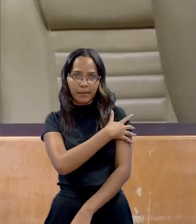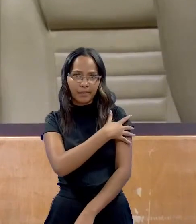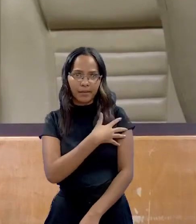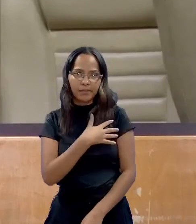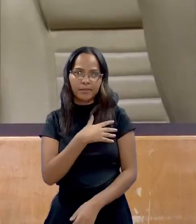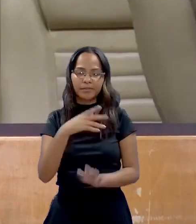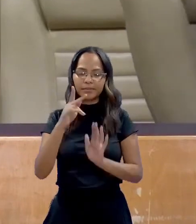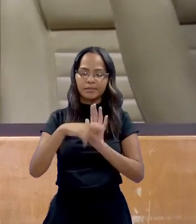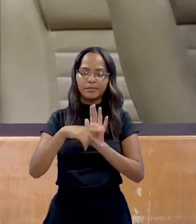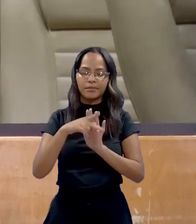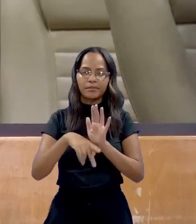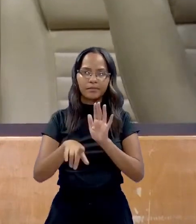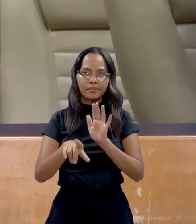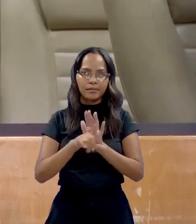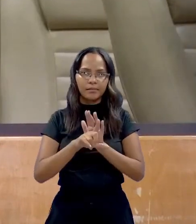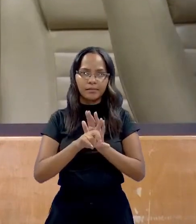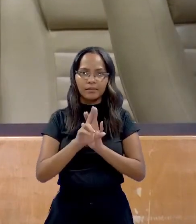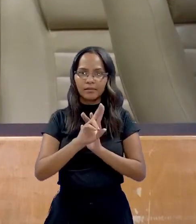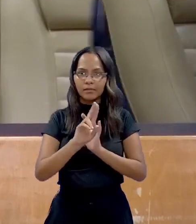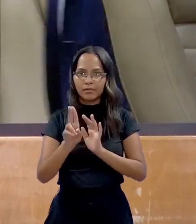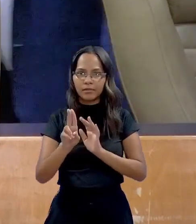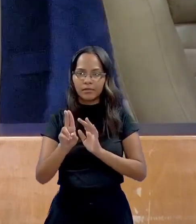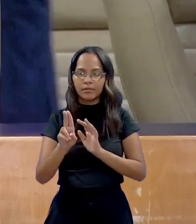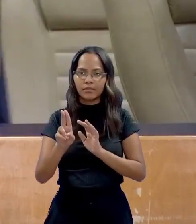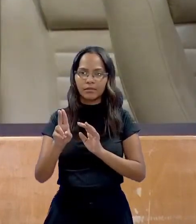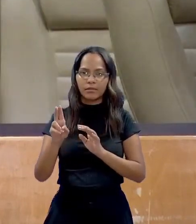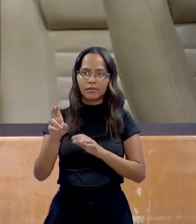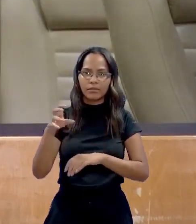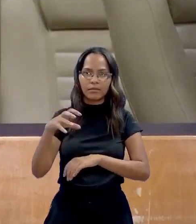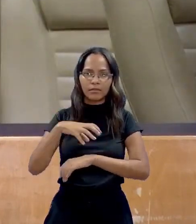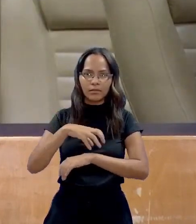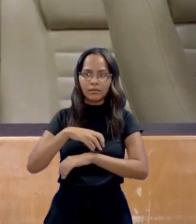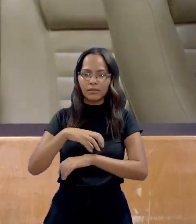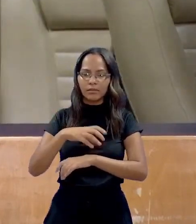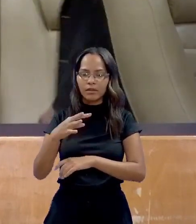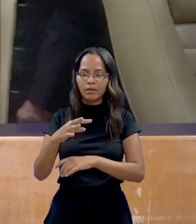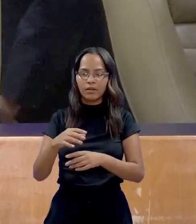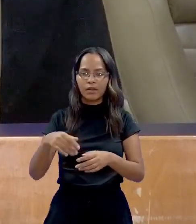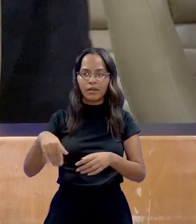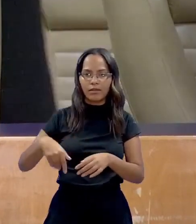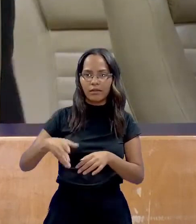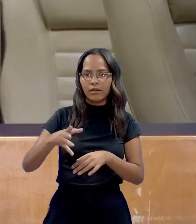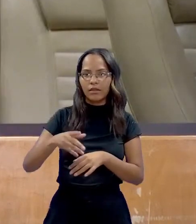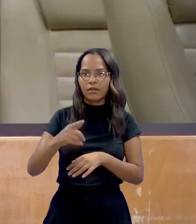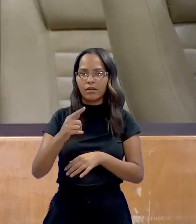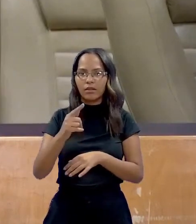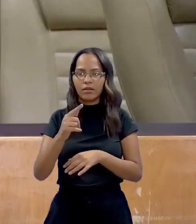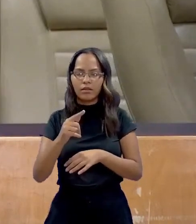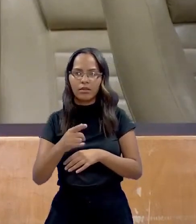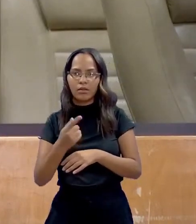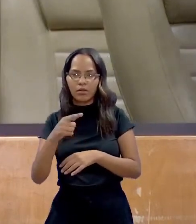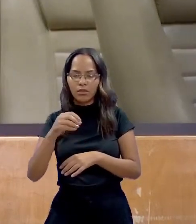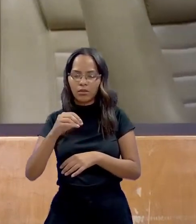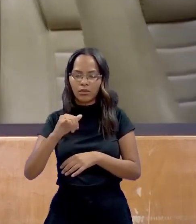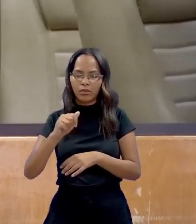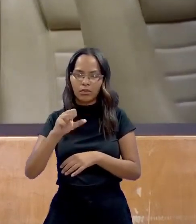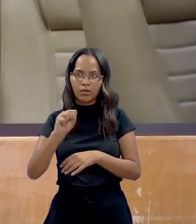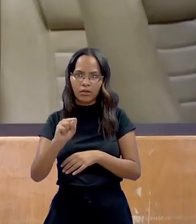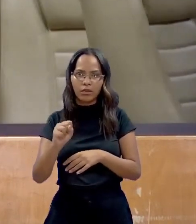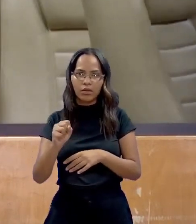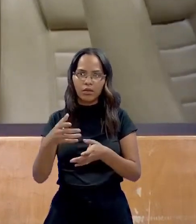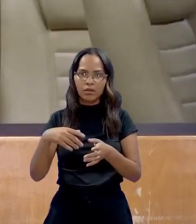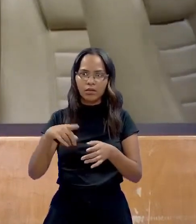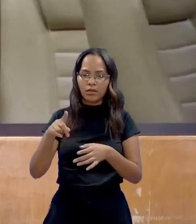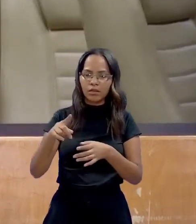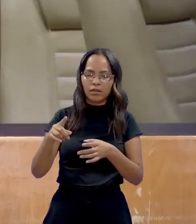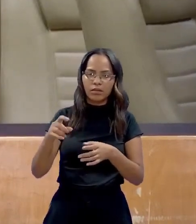denomina o terminal localizado na Avenida Goiás, com a Avenida Perimetral Norte como terminal a Lei Pinheiro e da outras